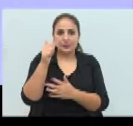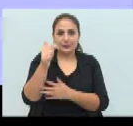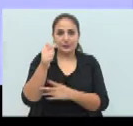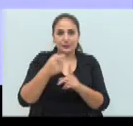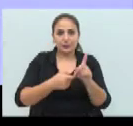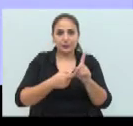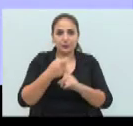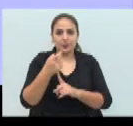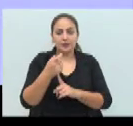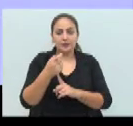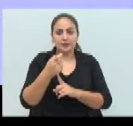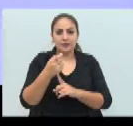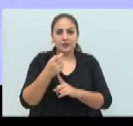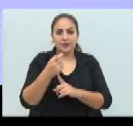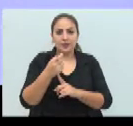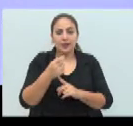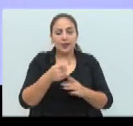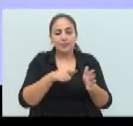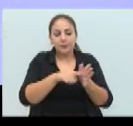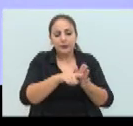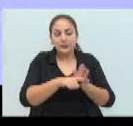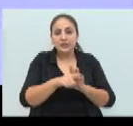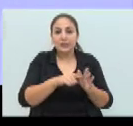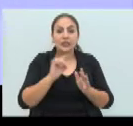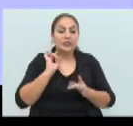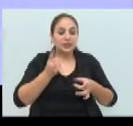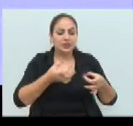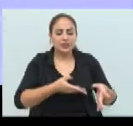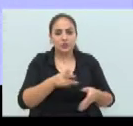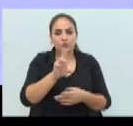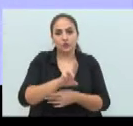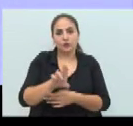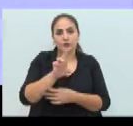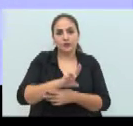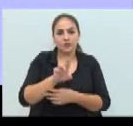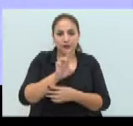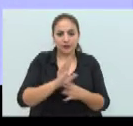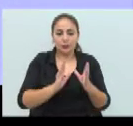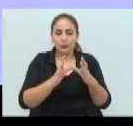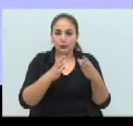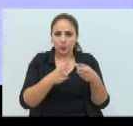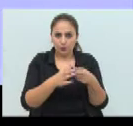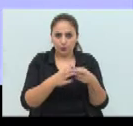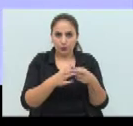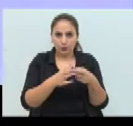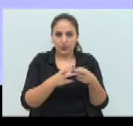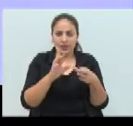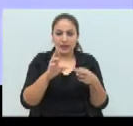Depois de 7 meses, a esteira de triagem de lixo, utilizada pela Cooperativa de